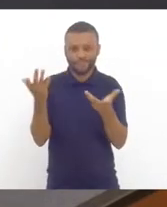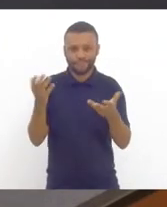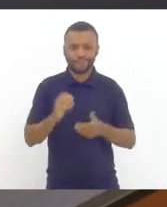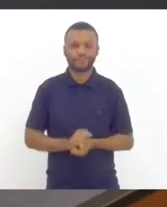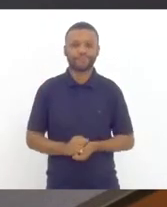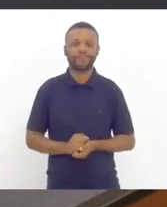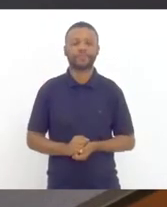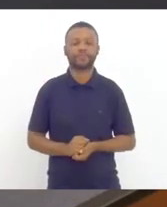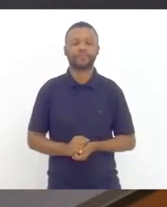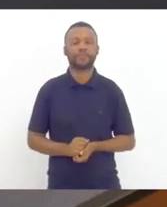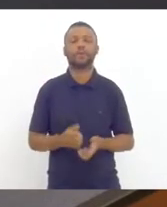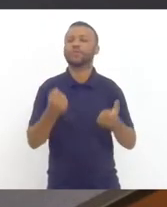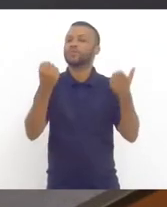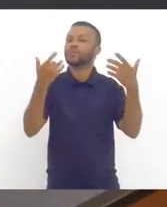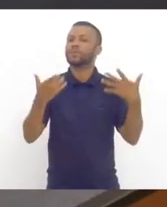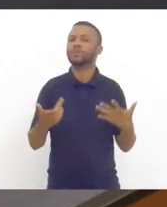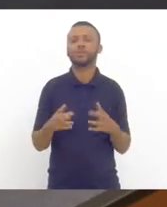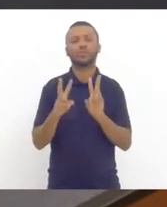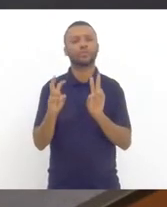falando? Né?